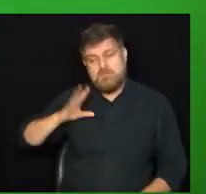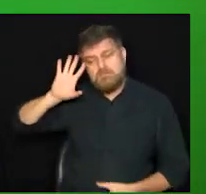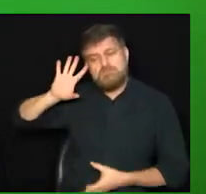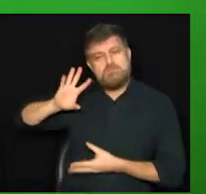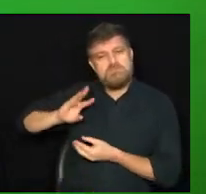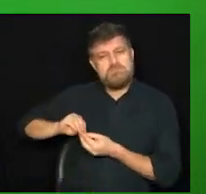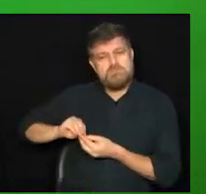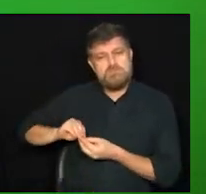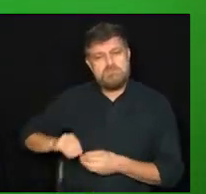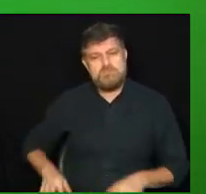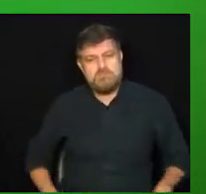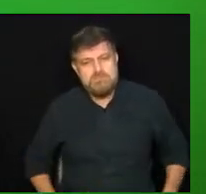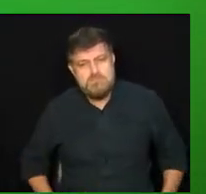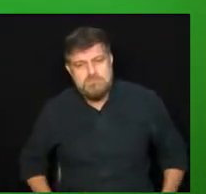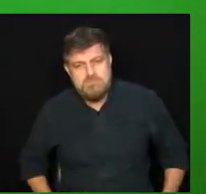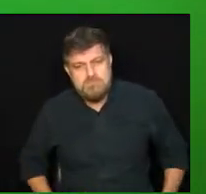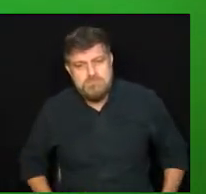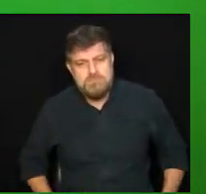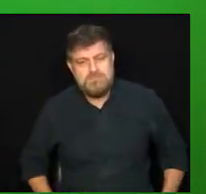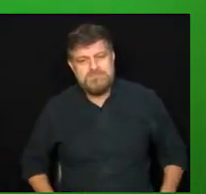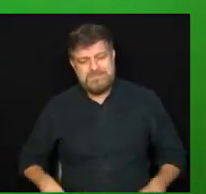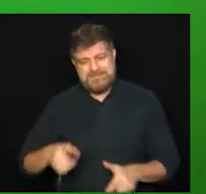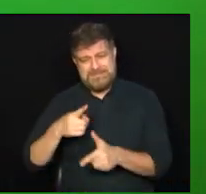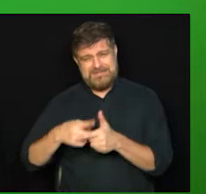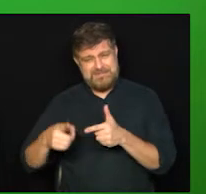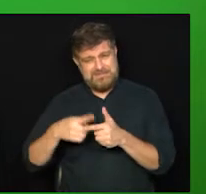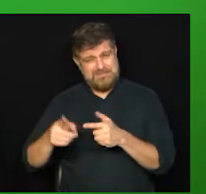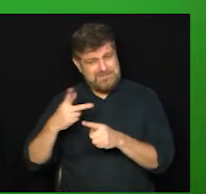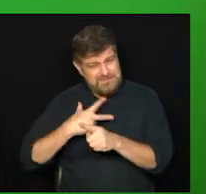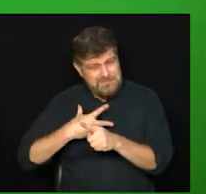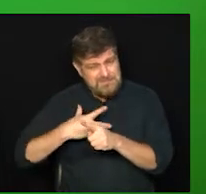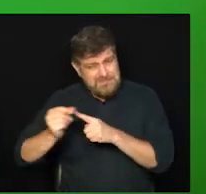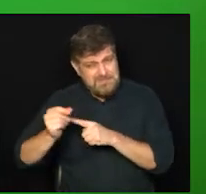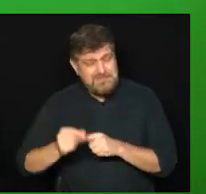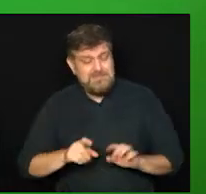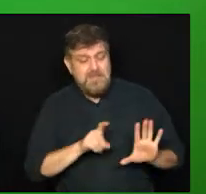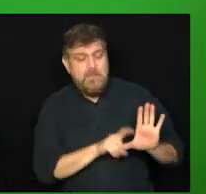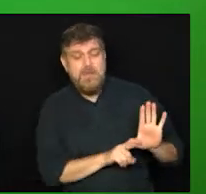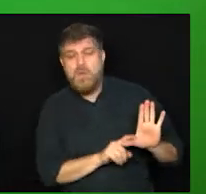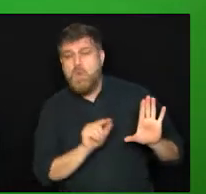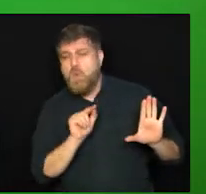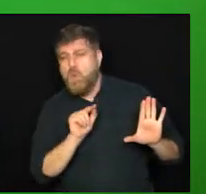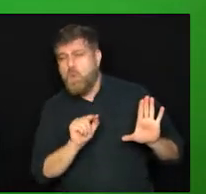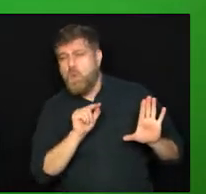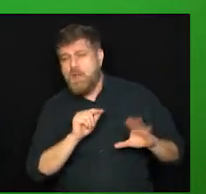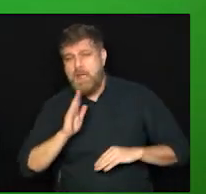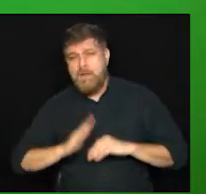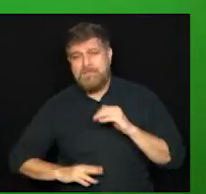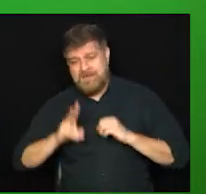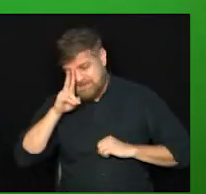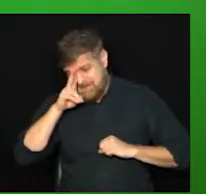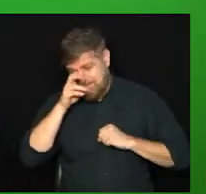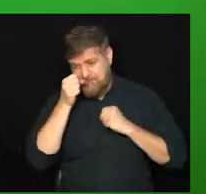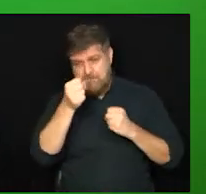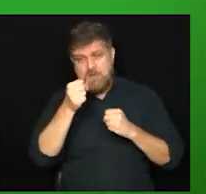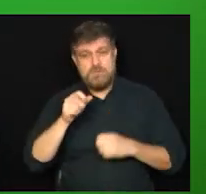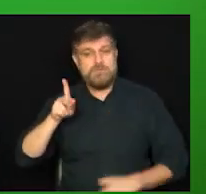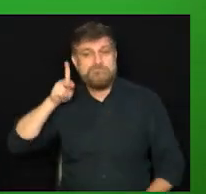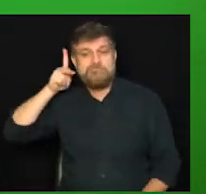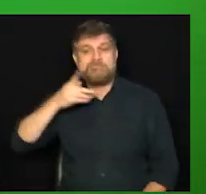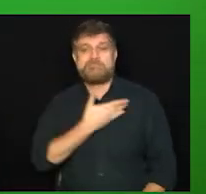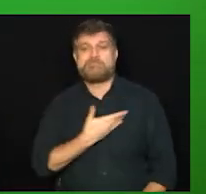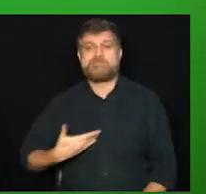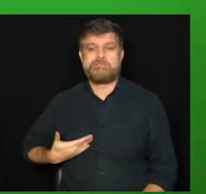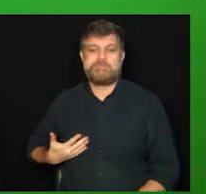a superação dessa situação depende fortemente do apoio de políticas